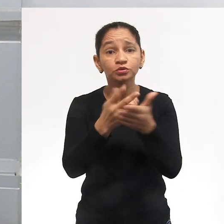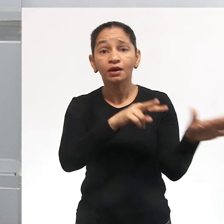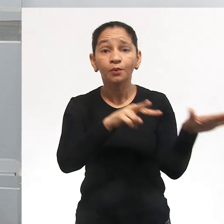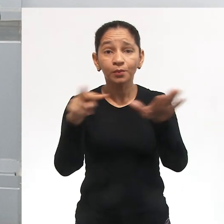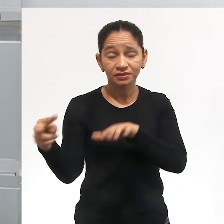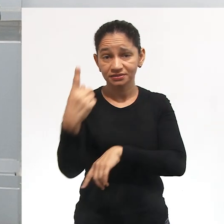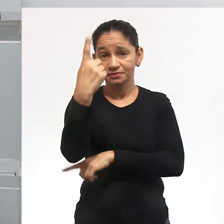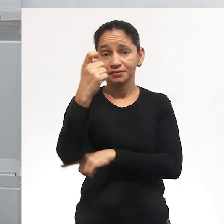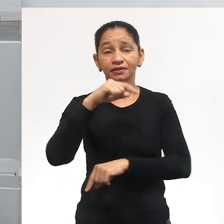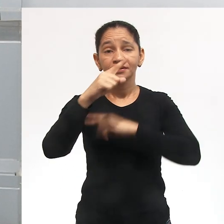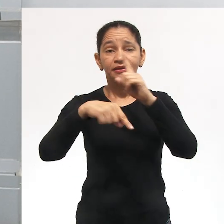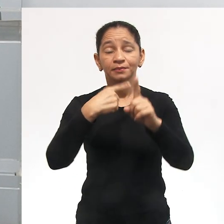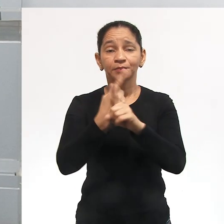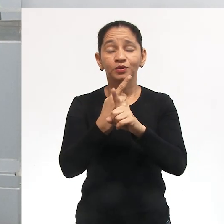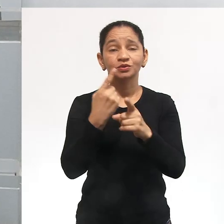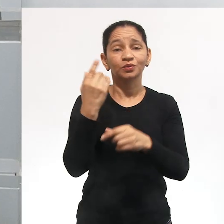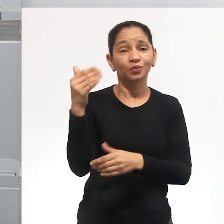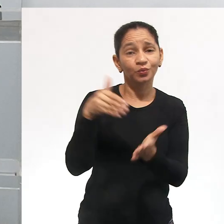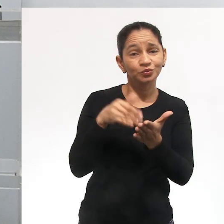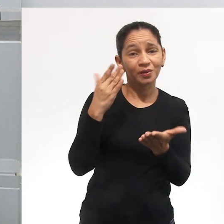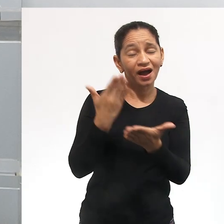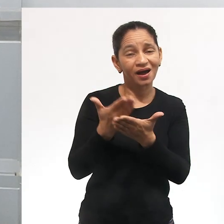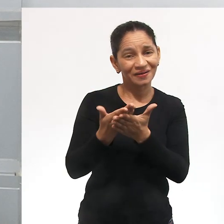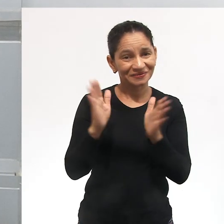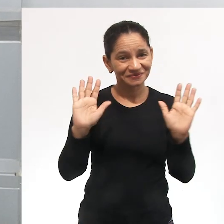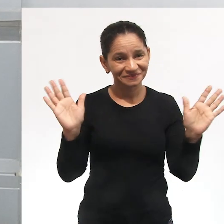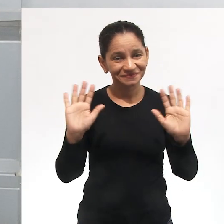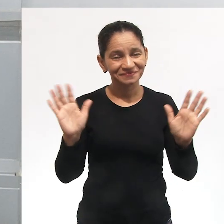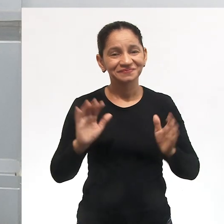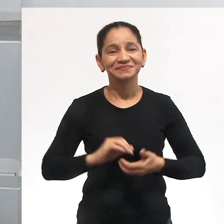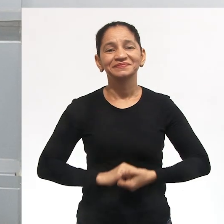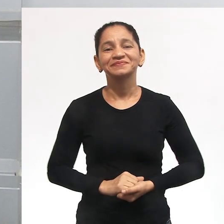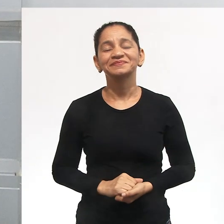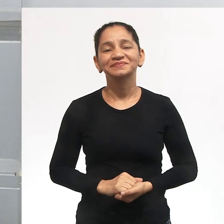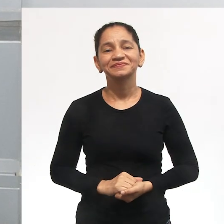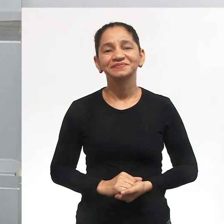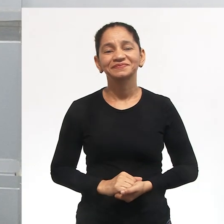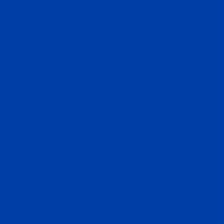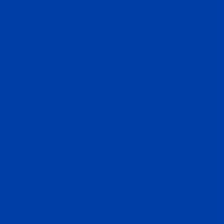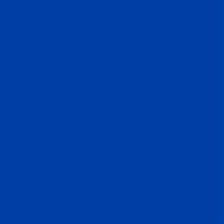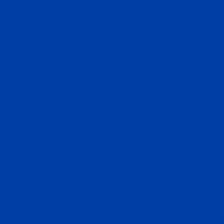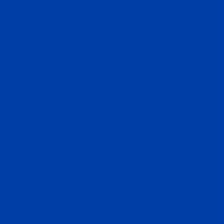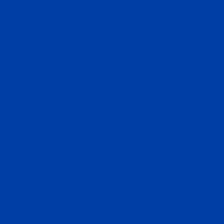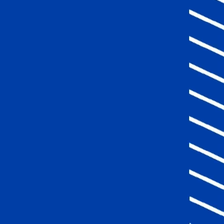Espero que consiga estudar essa semana e nós nos vemos na próxima aula, tá bom? Tchau, tchau!